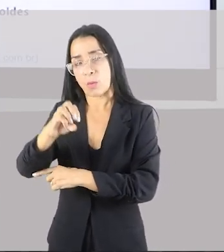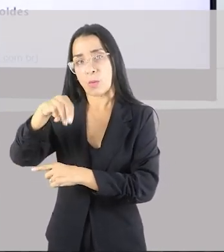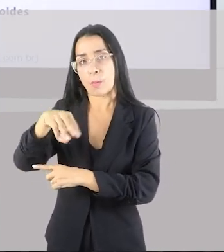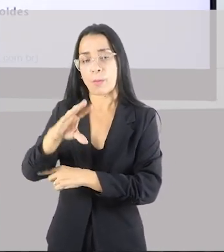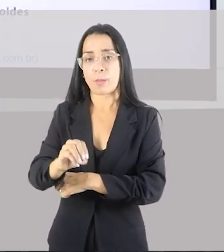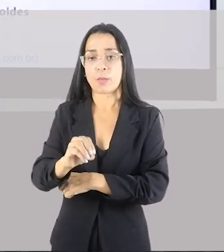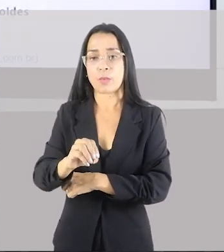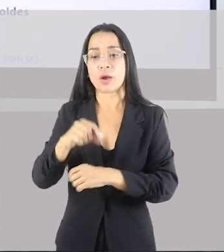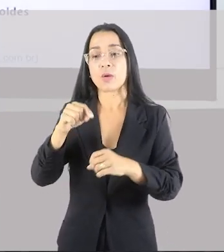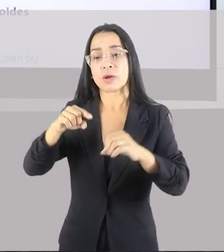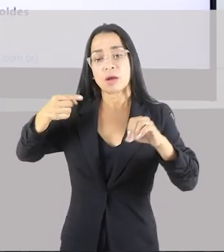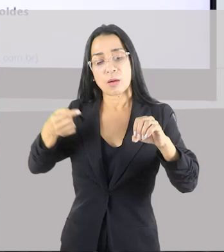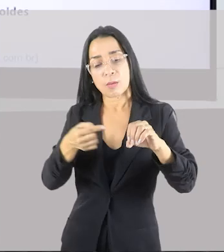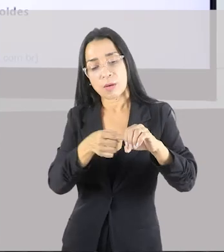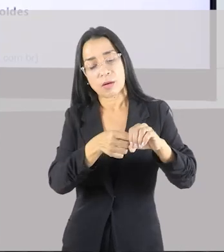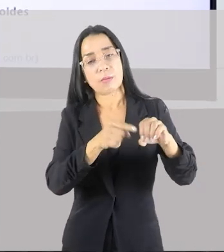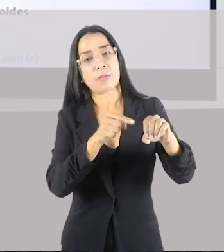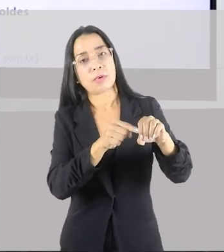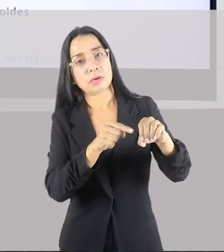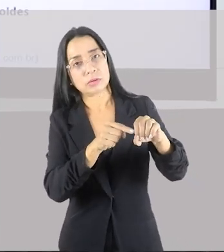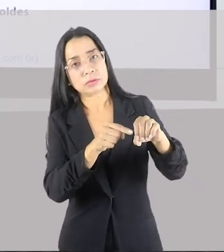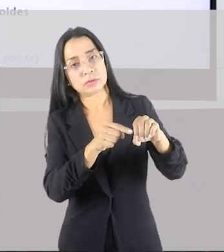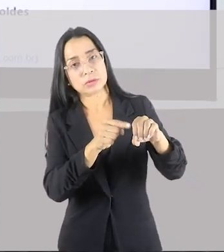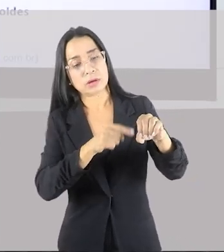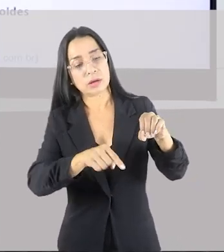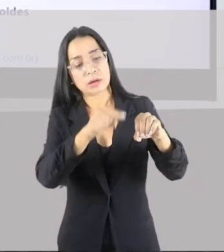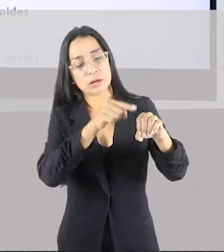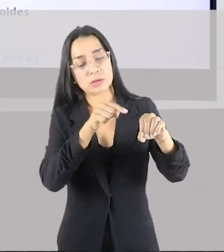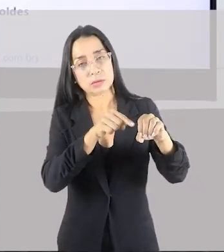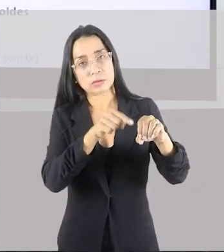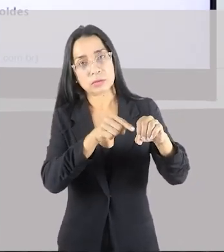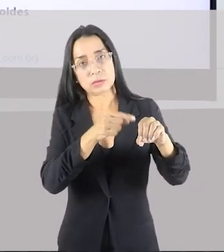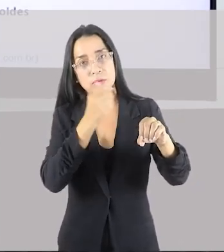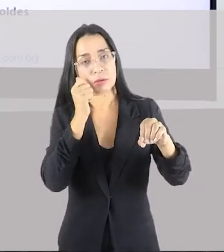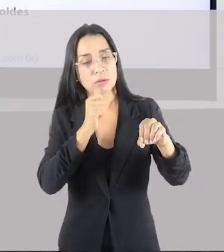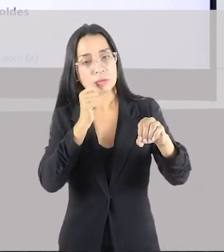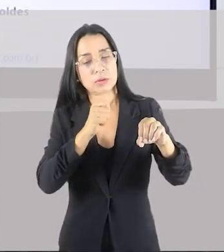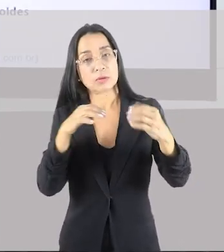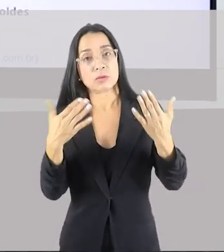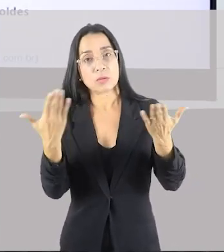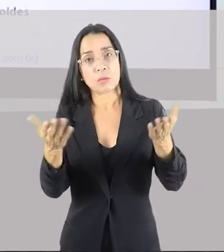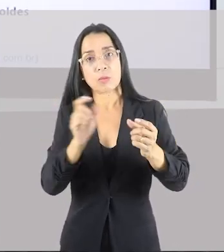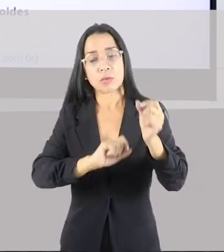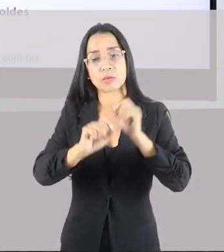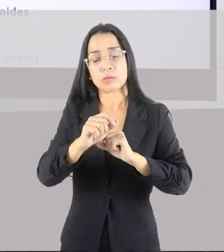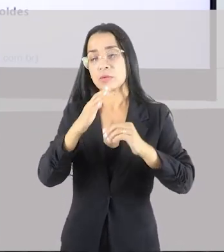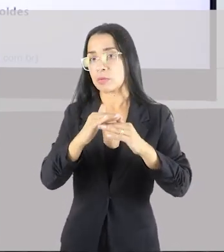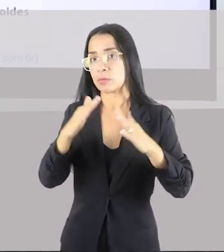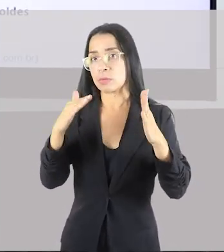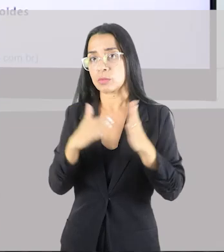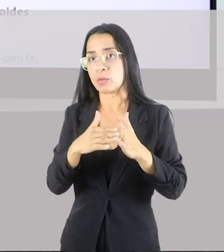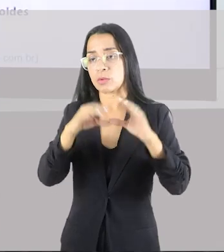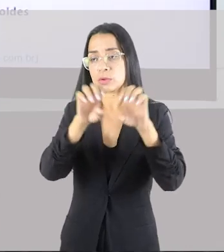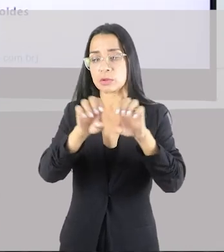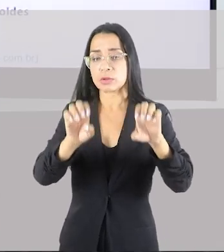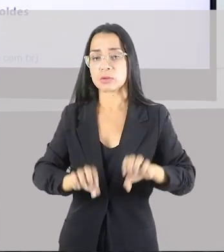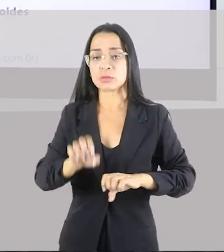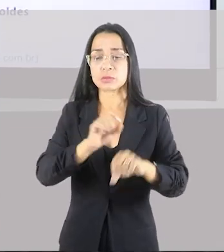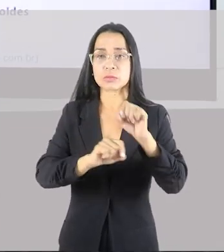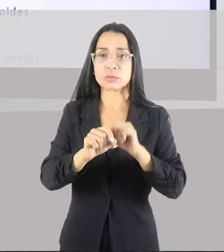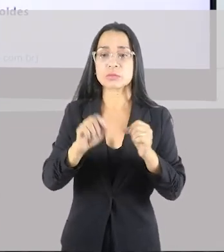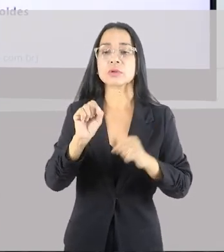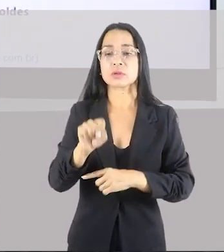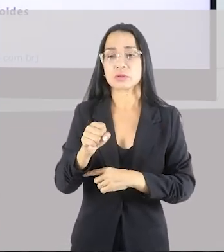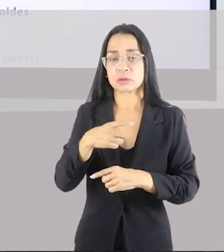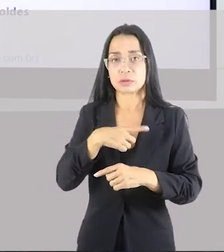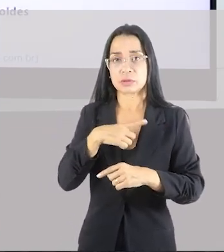que penetra no gameta feminino, tá certo? Quando se formam todas essas estruturas, aí